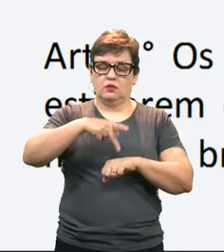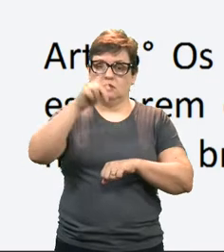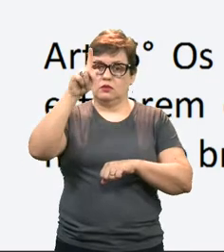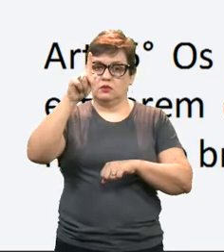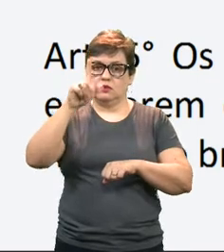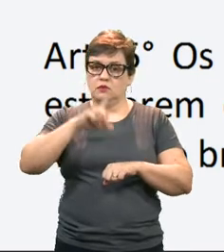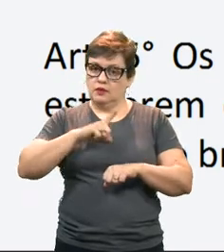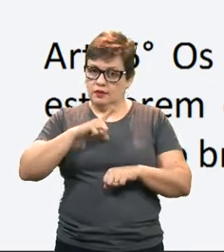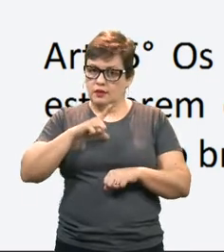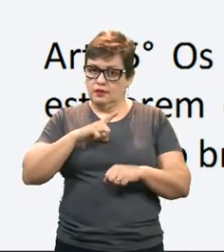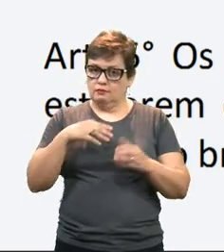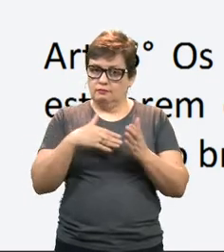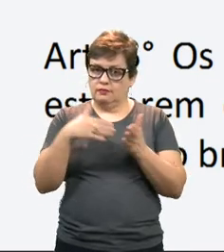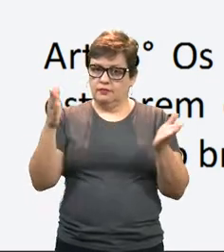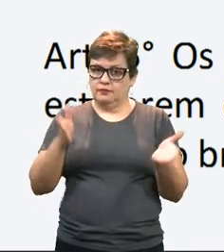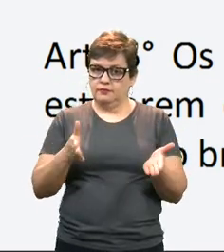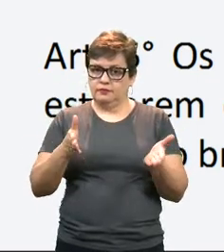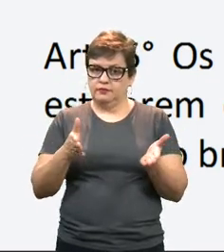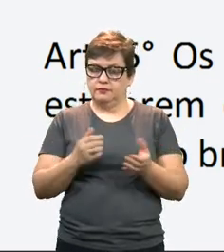determinado até então, tá?